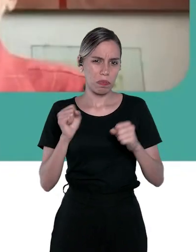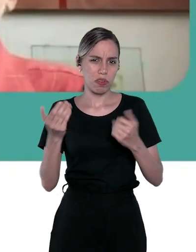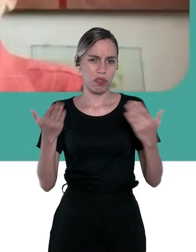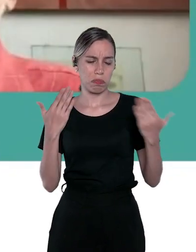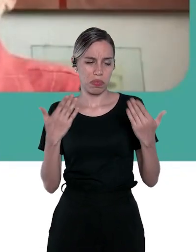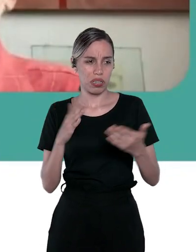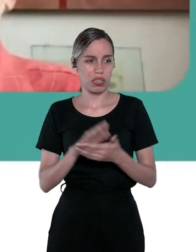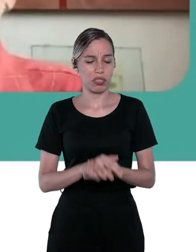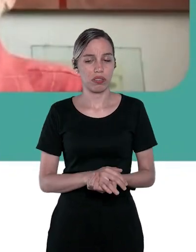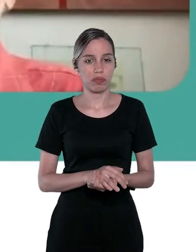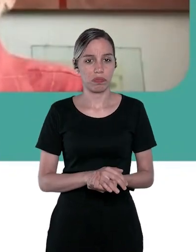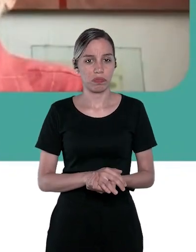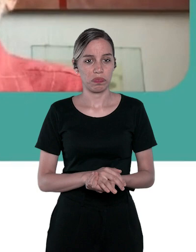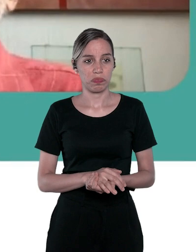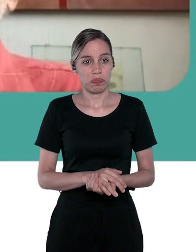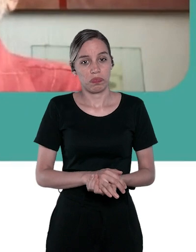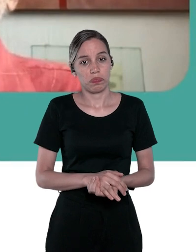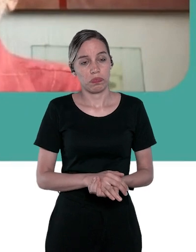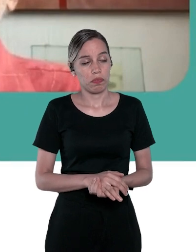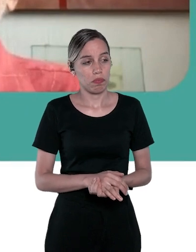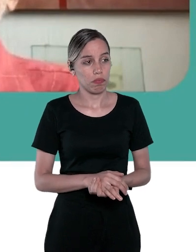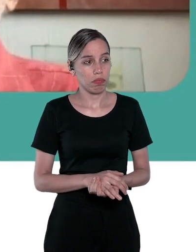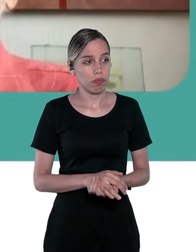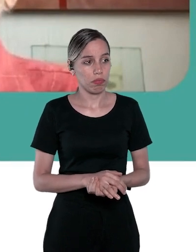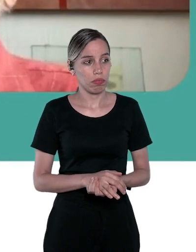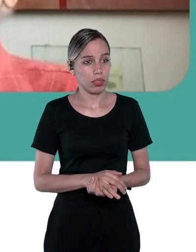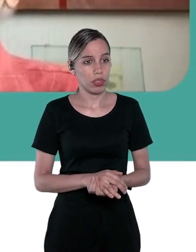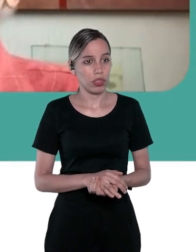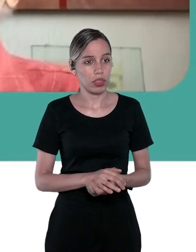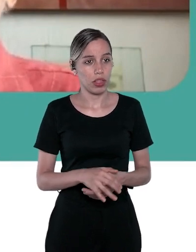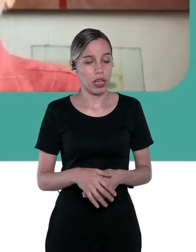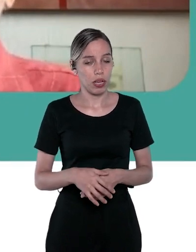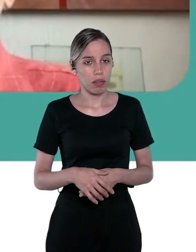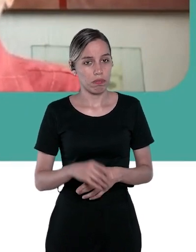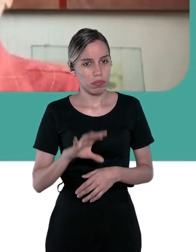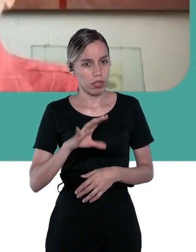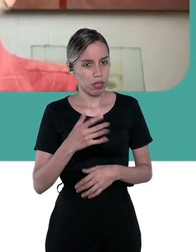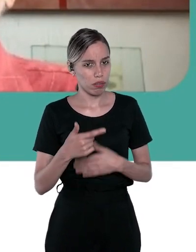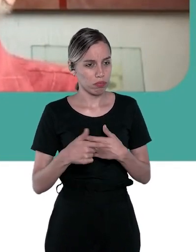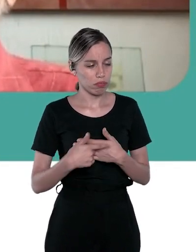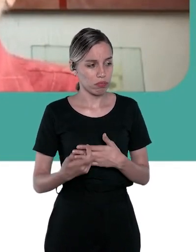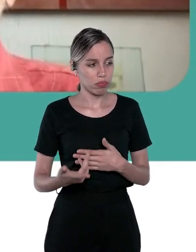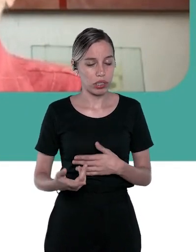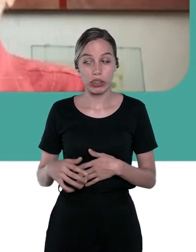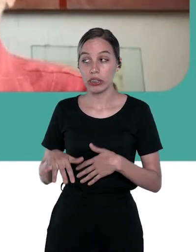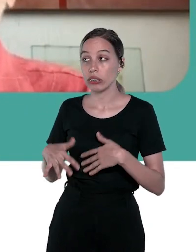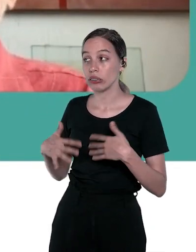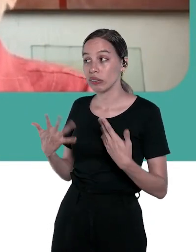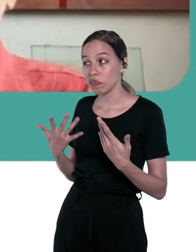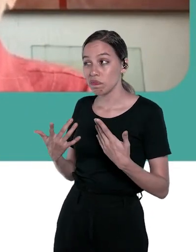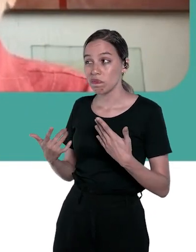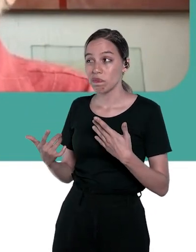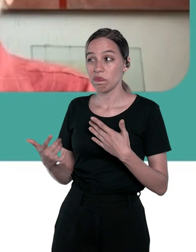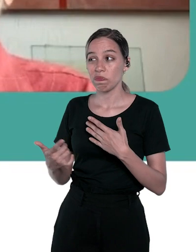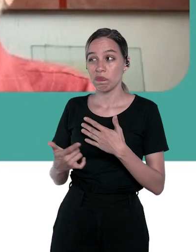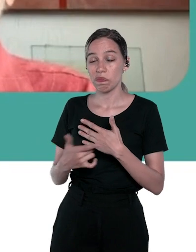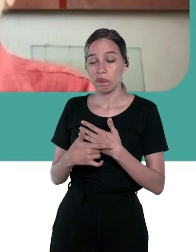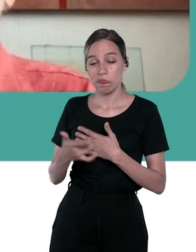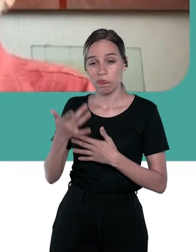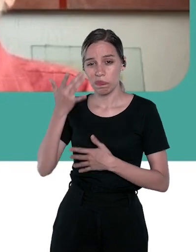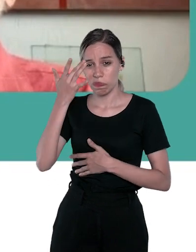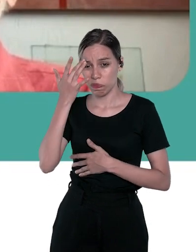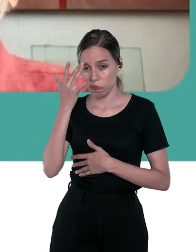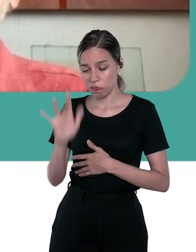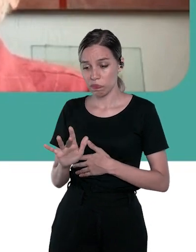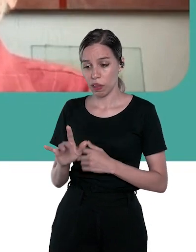Missão, assim, eu não vejo, não, mas eu vou repetir um bordão aí que segue aí sendo dito por